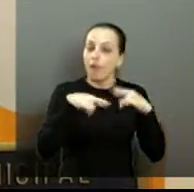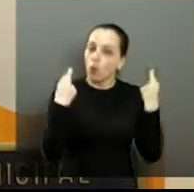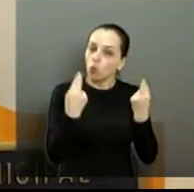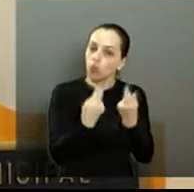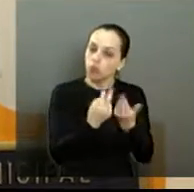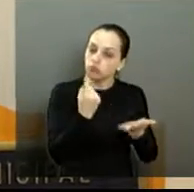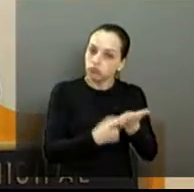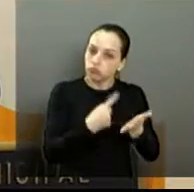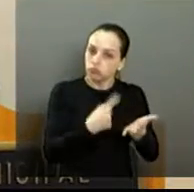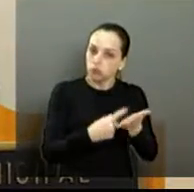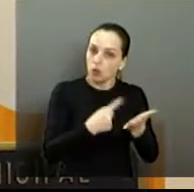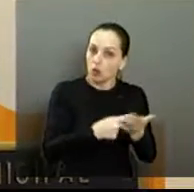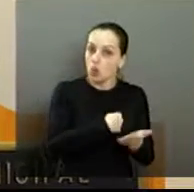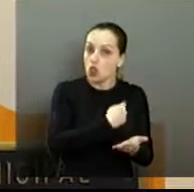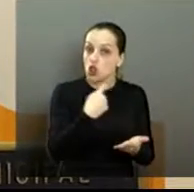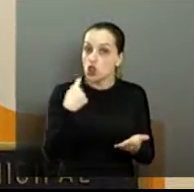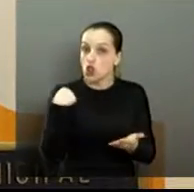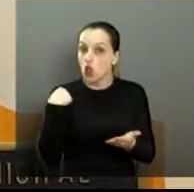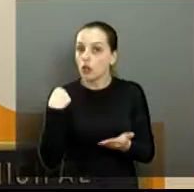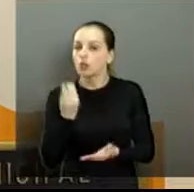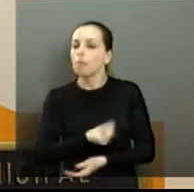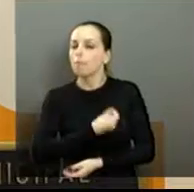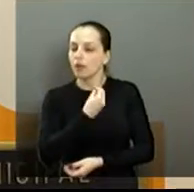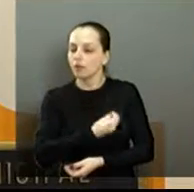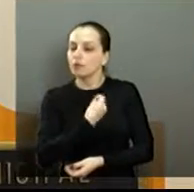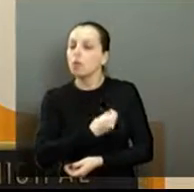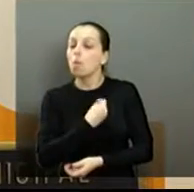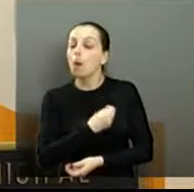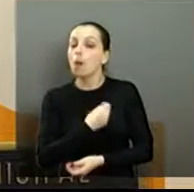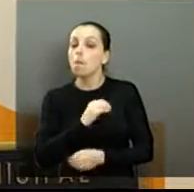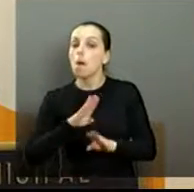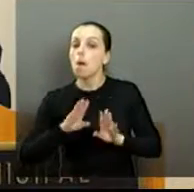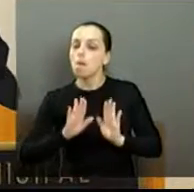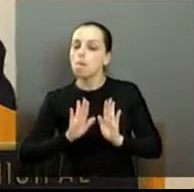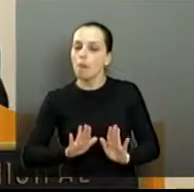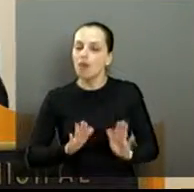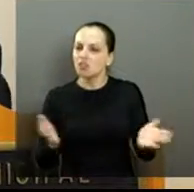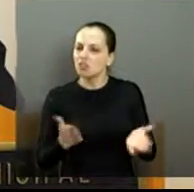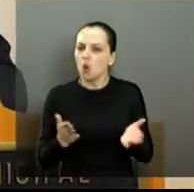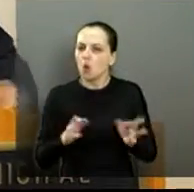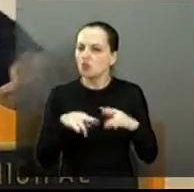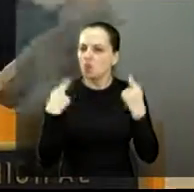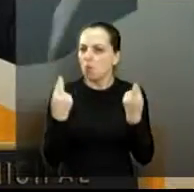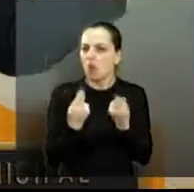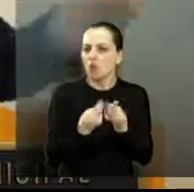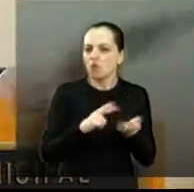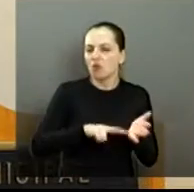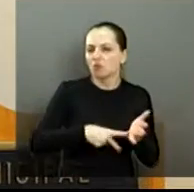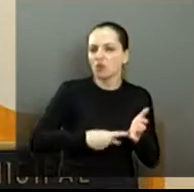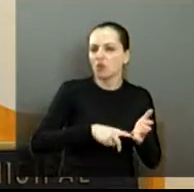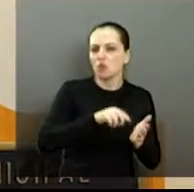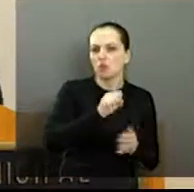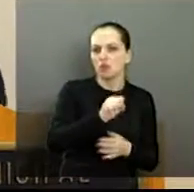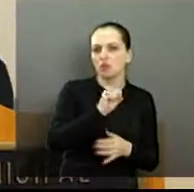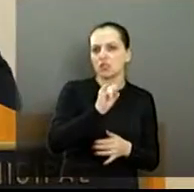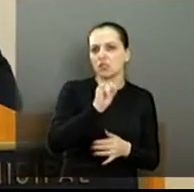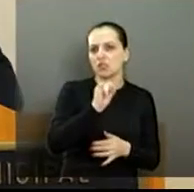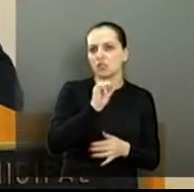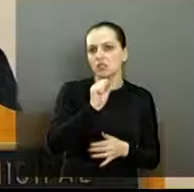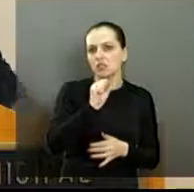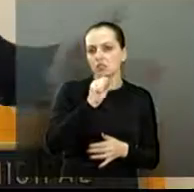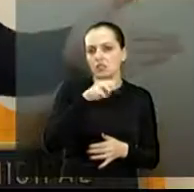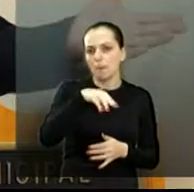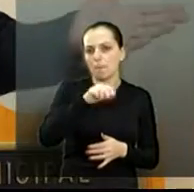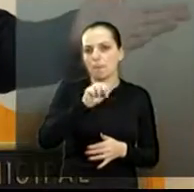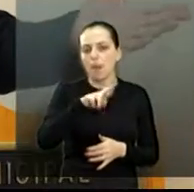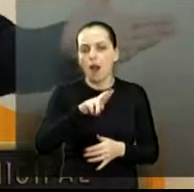que não só o sorriso participam das reuniões mas hoje uma reunião com o sismaria e depois manter essa rolando aí não sei como fica